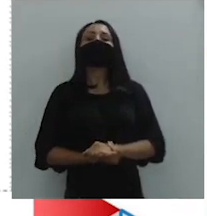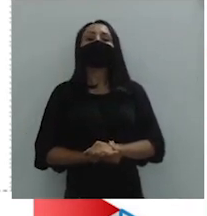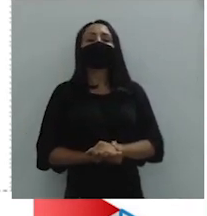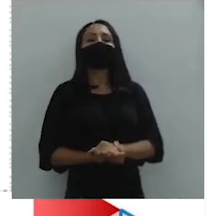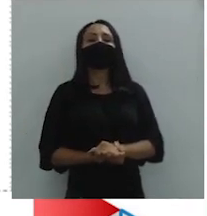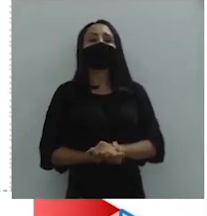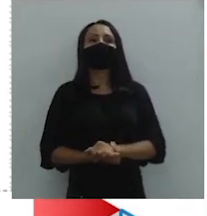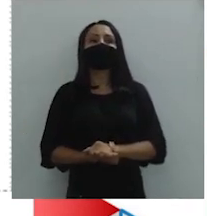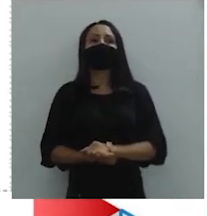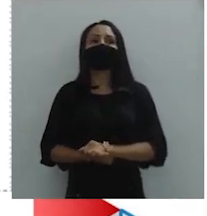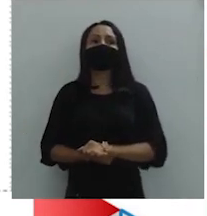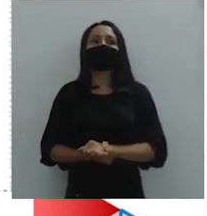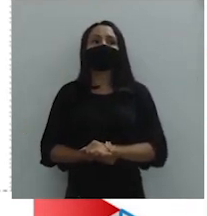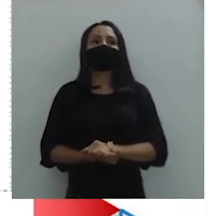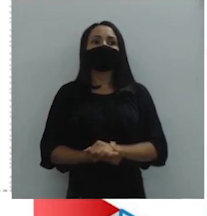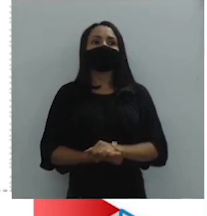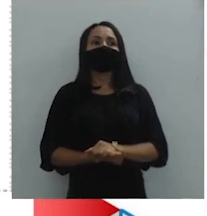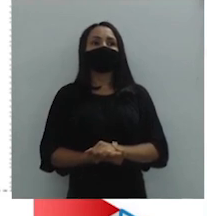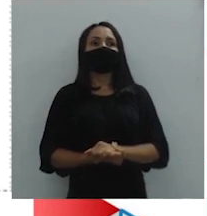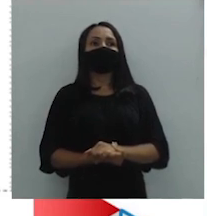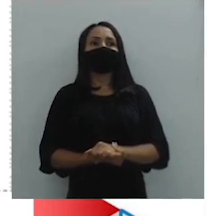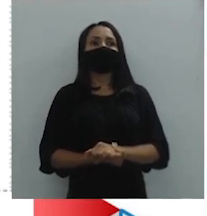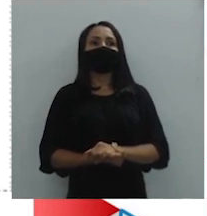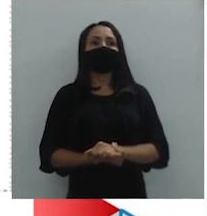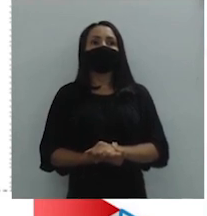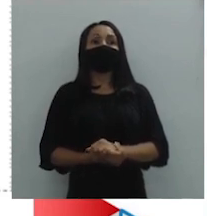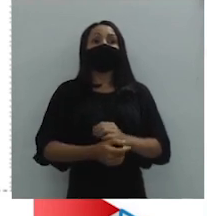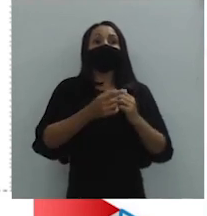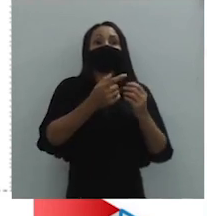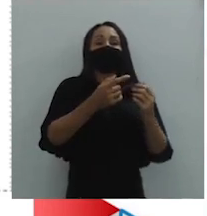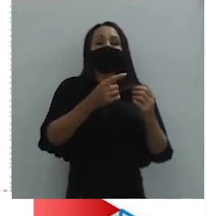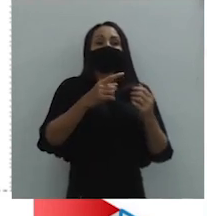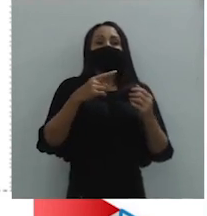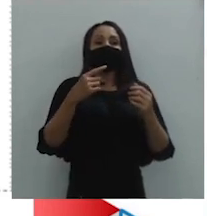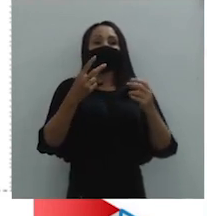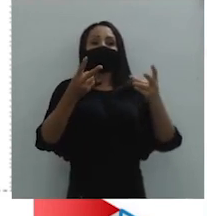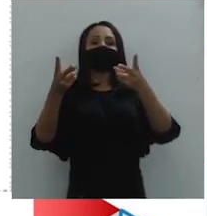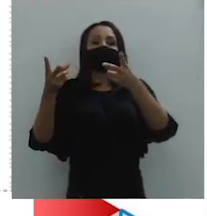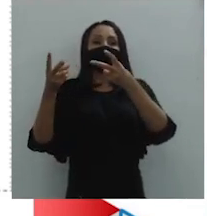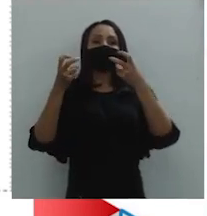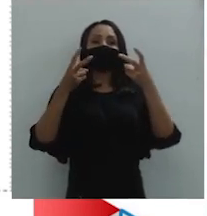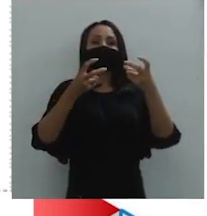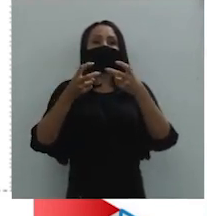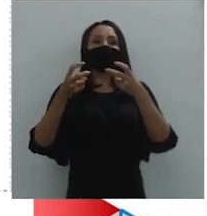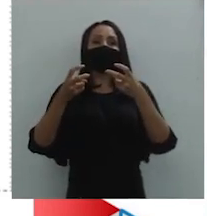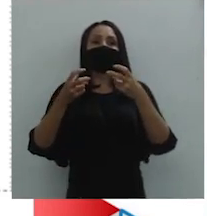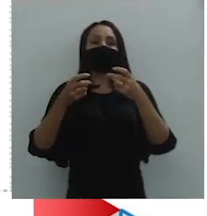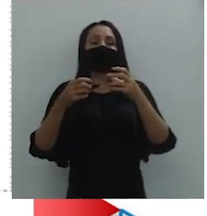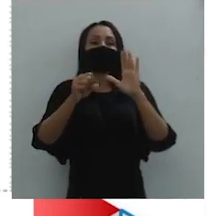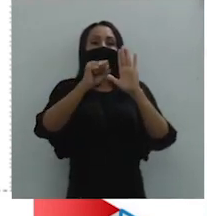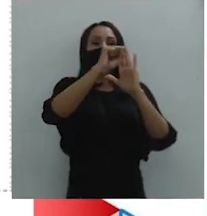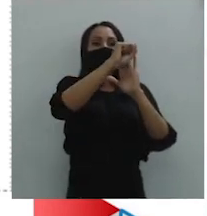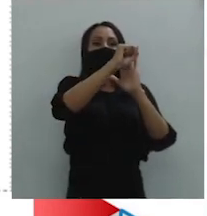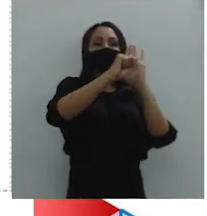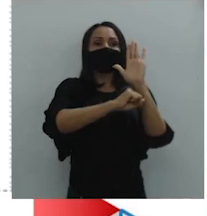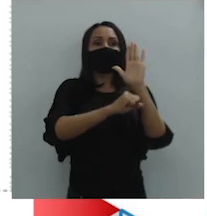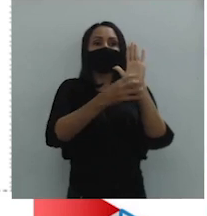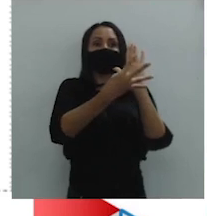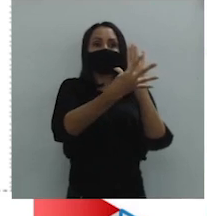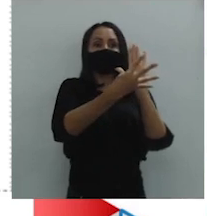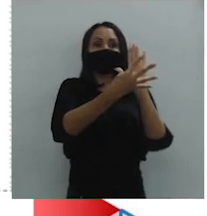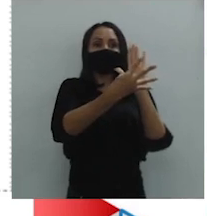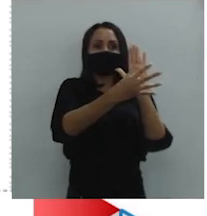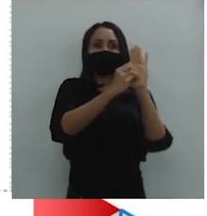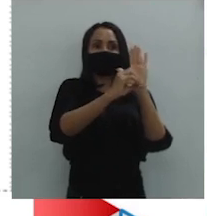questão do slide. Aqui nós vamos ver que nós iremos trabalhar do século 40,